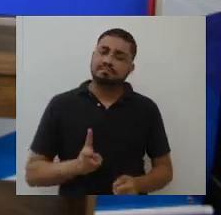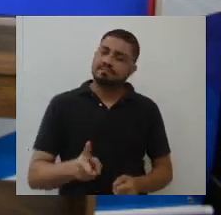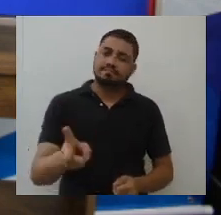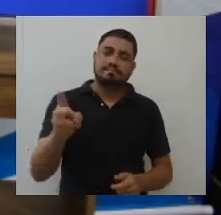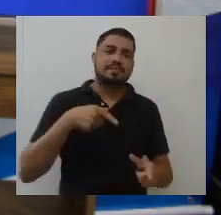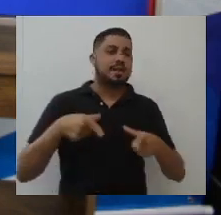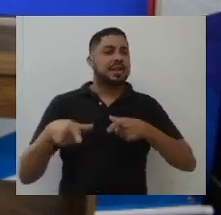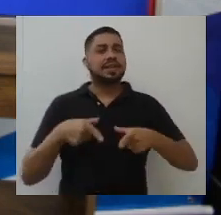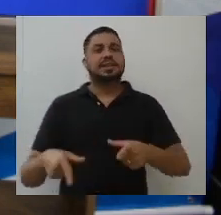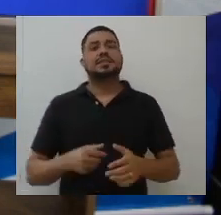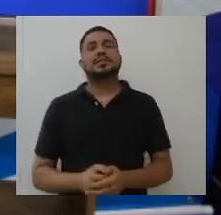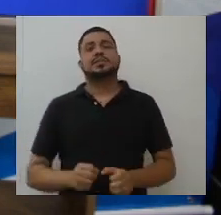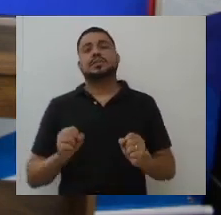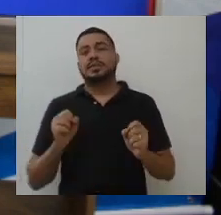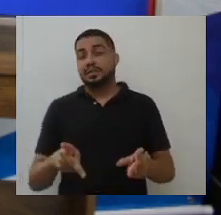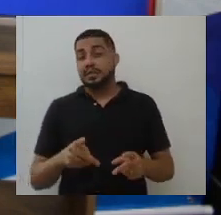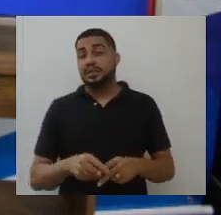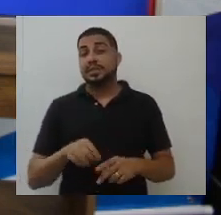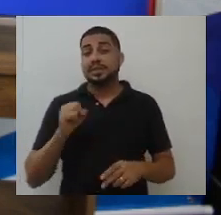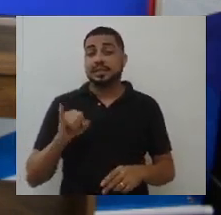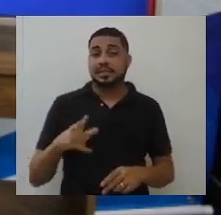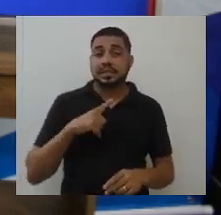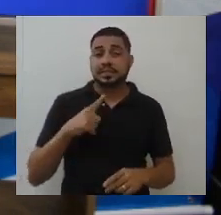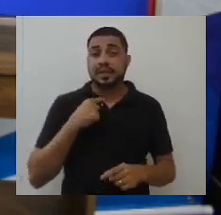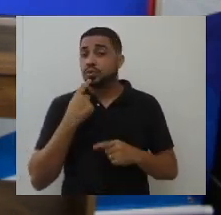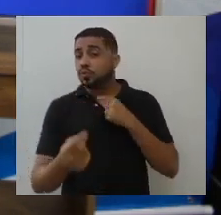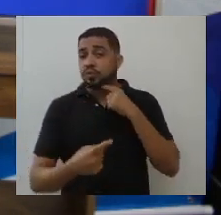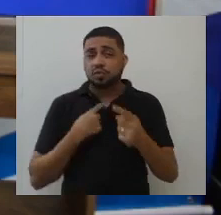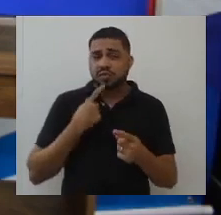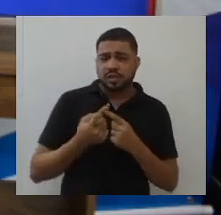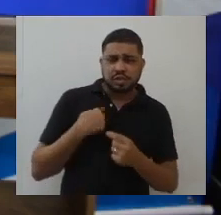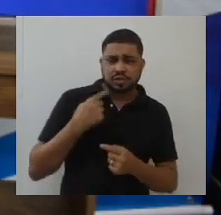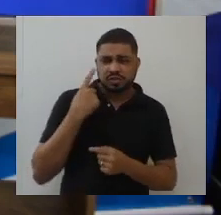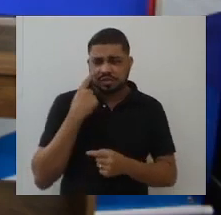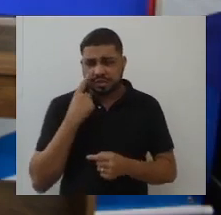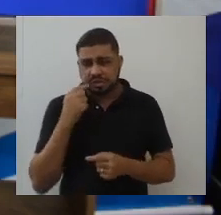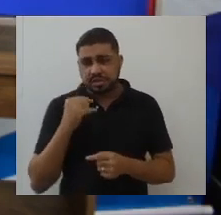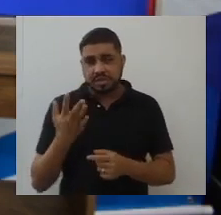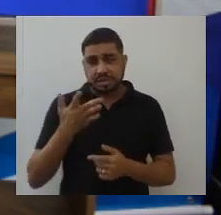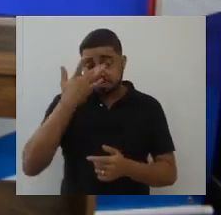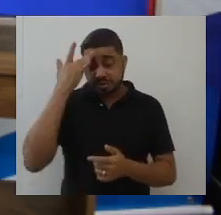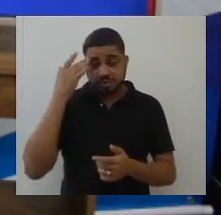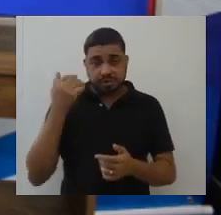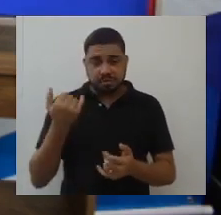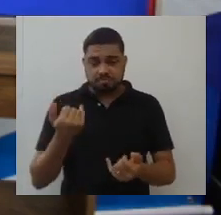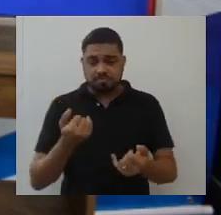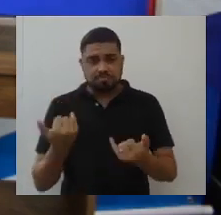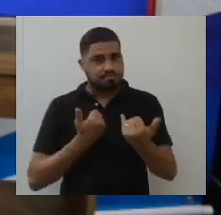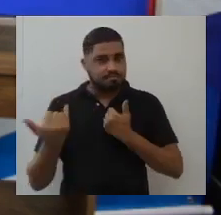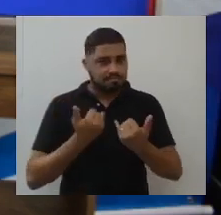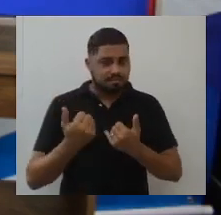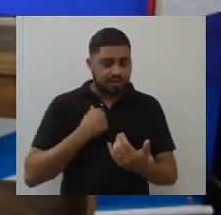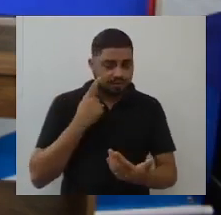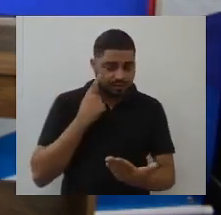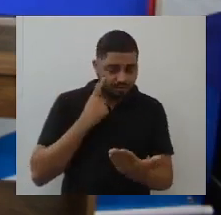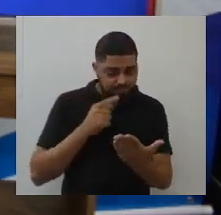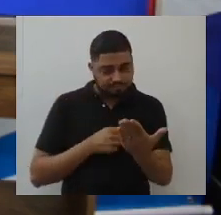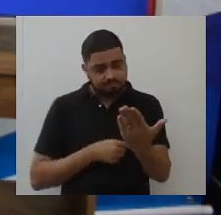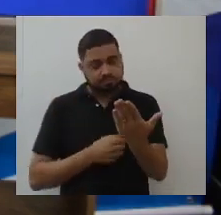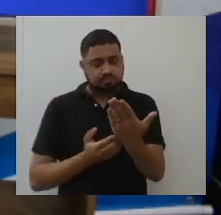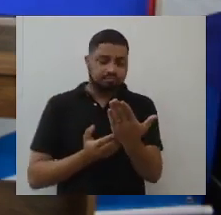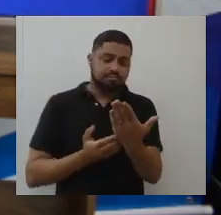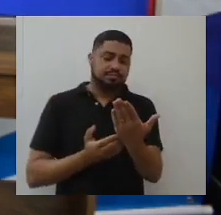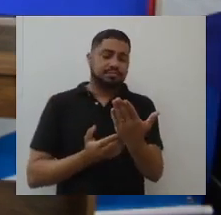trabalho não pode parar, ok? Caso vocês tenham alguma dúvida, deixa eu ver se alguém comentou aqui comigo alguma coisa. Deixa eu dar uma olhadinha rápido.